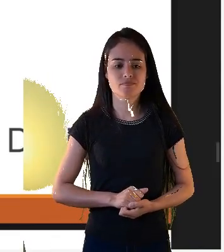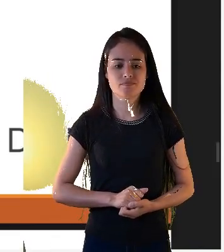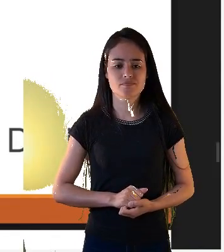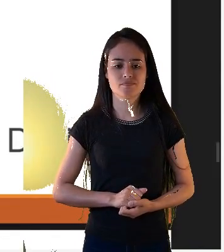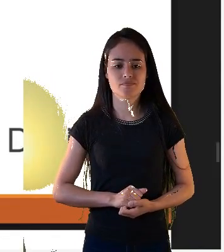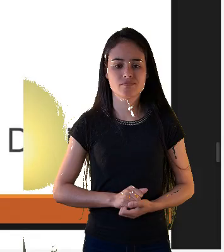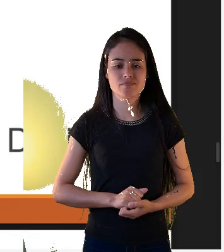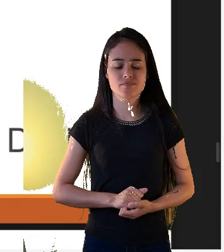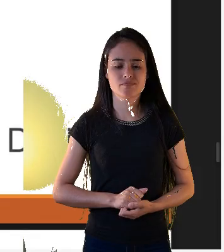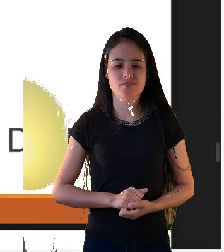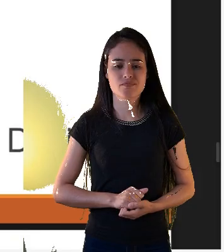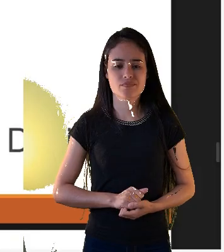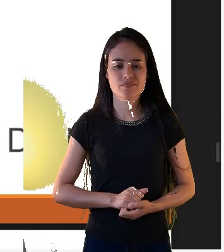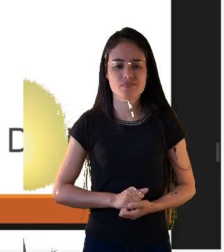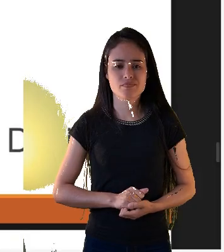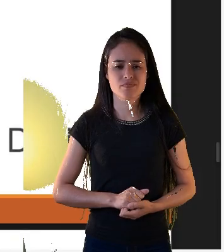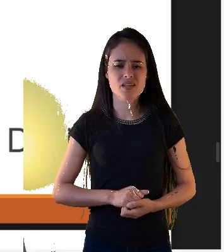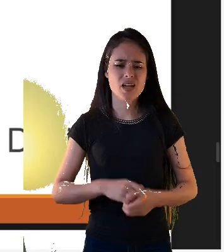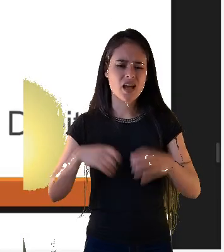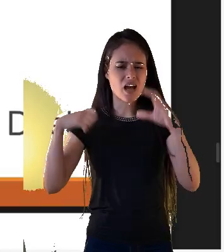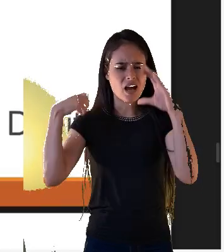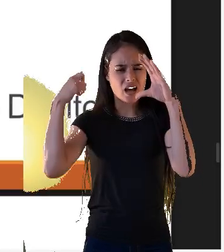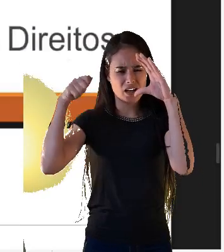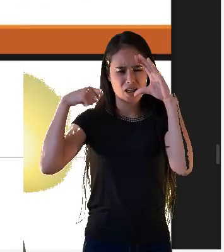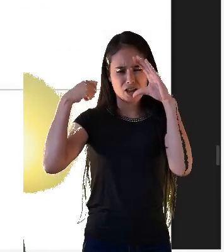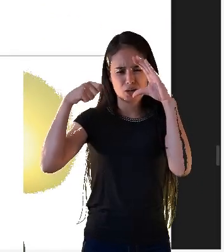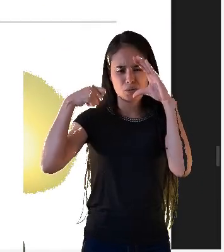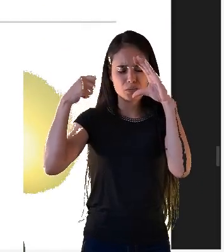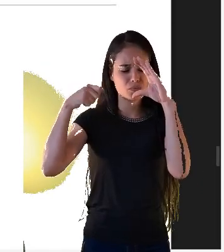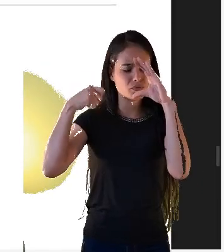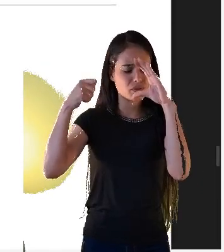né? Pode passar.